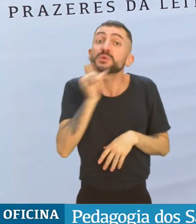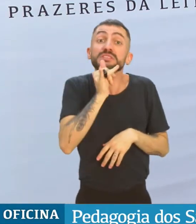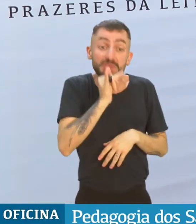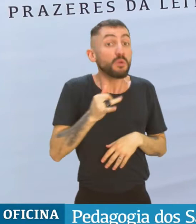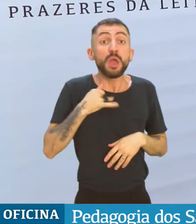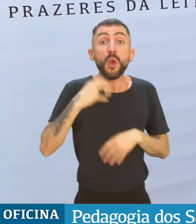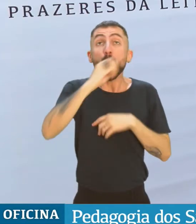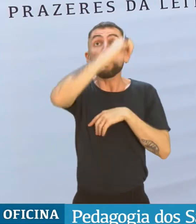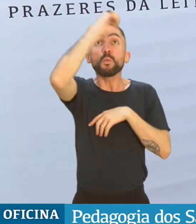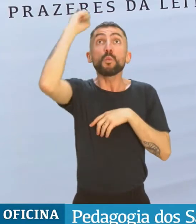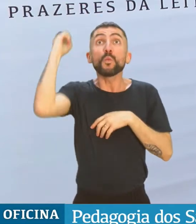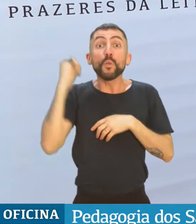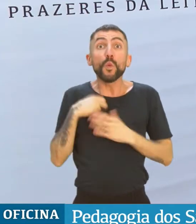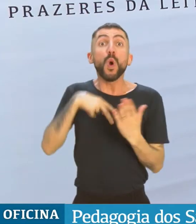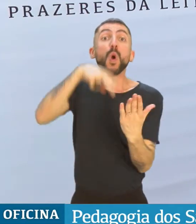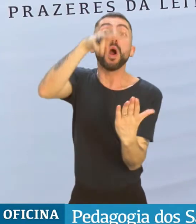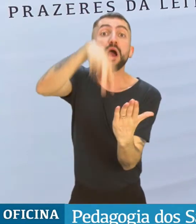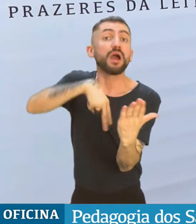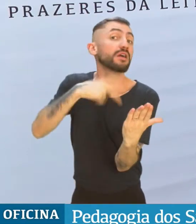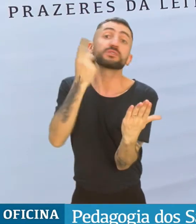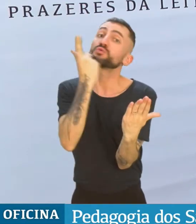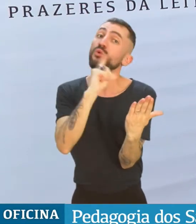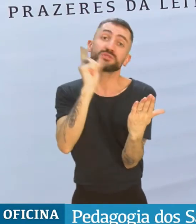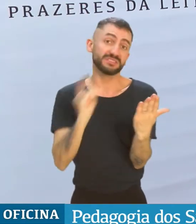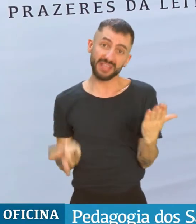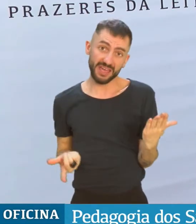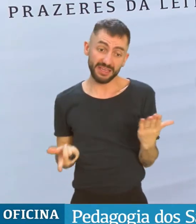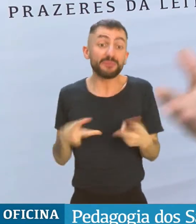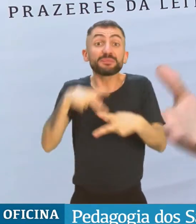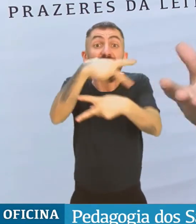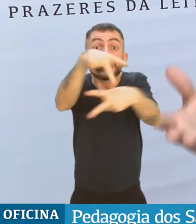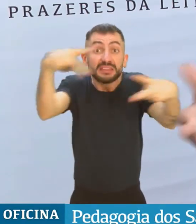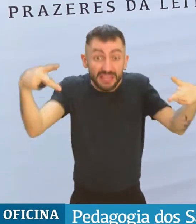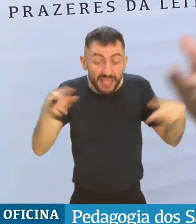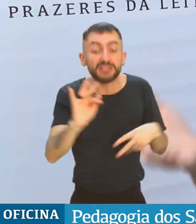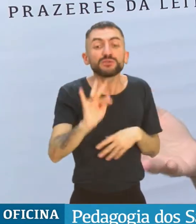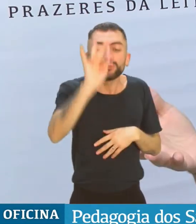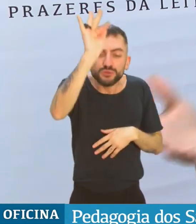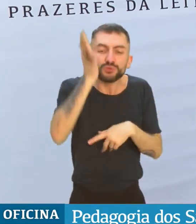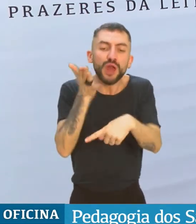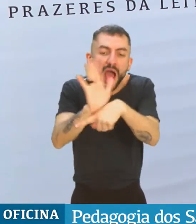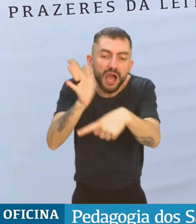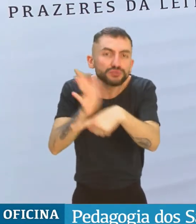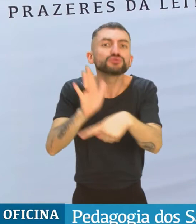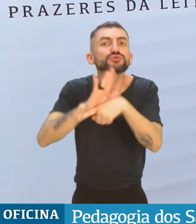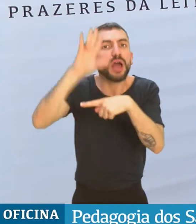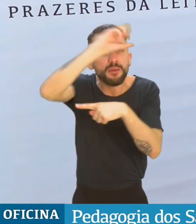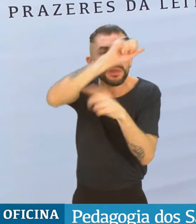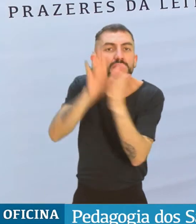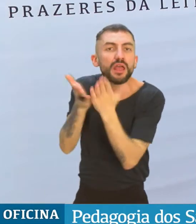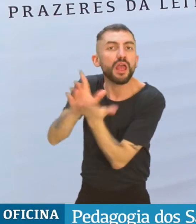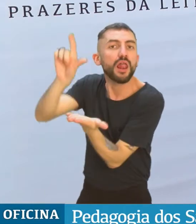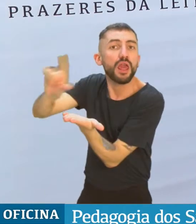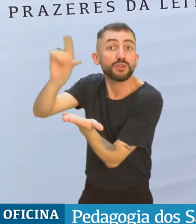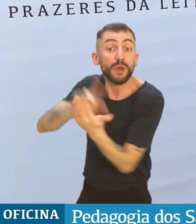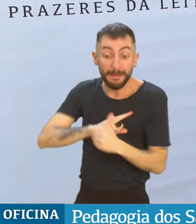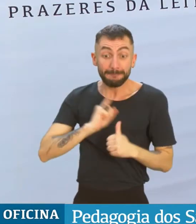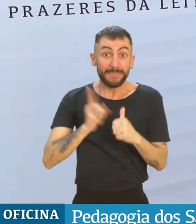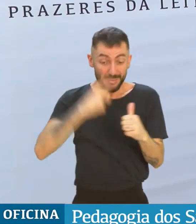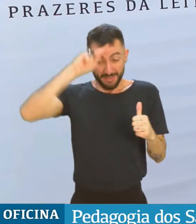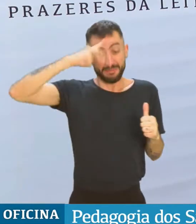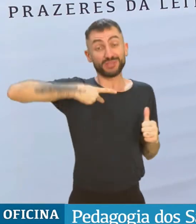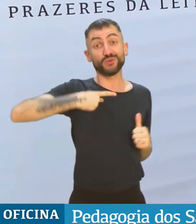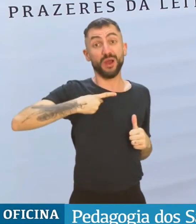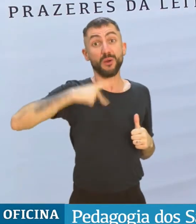gente não tem. Então você não vai conseguir formar um leitor literário, poético, se você não é leitor. Você não